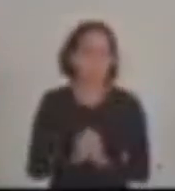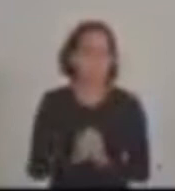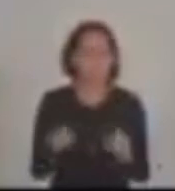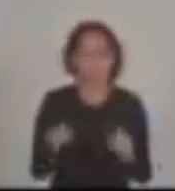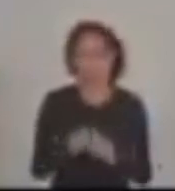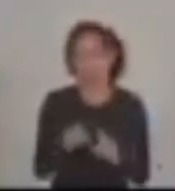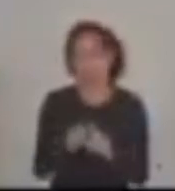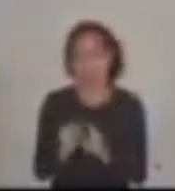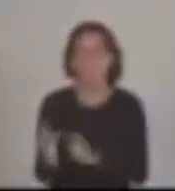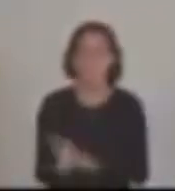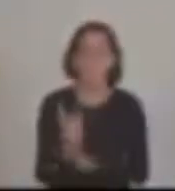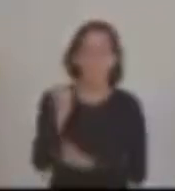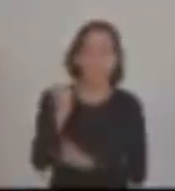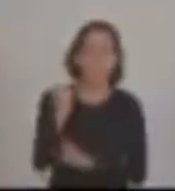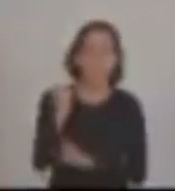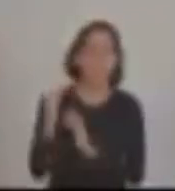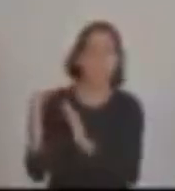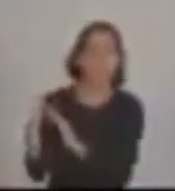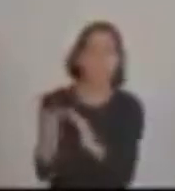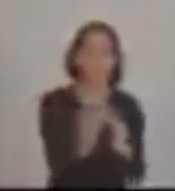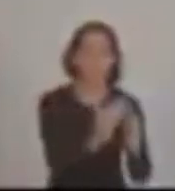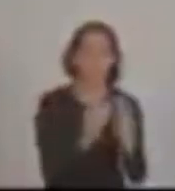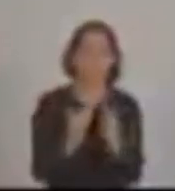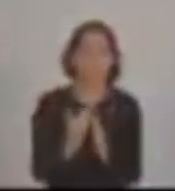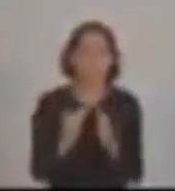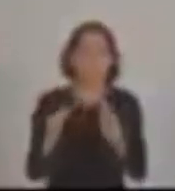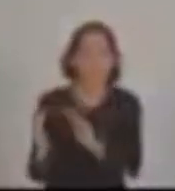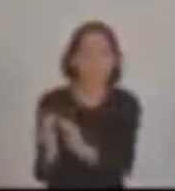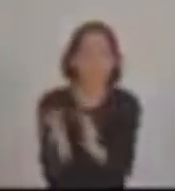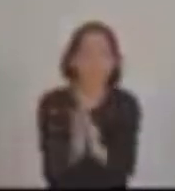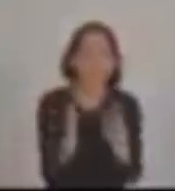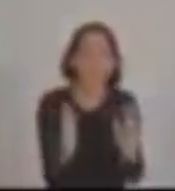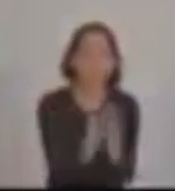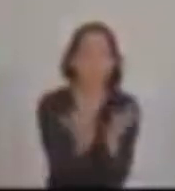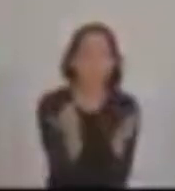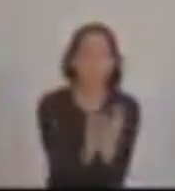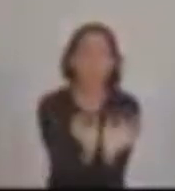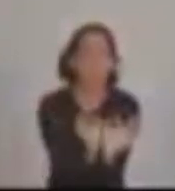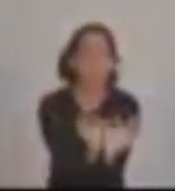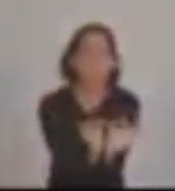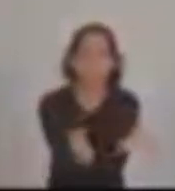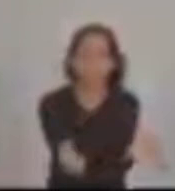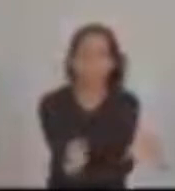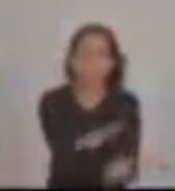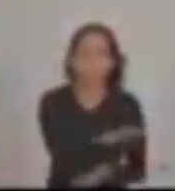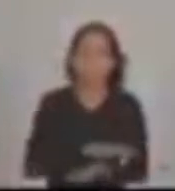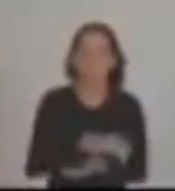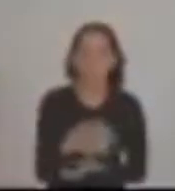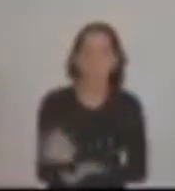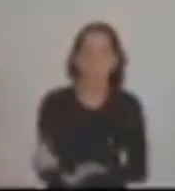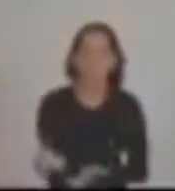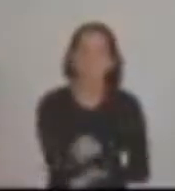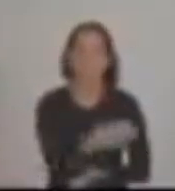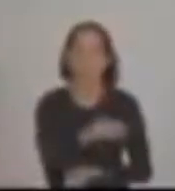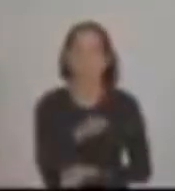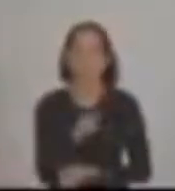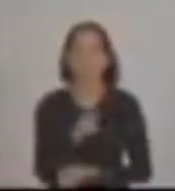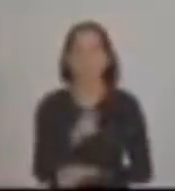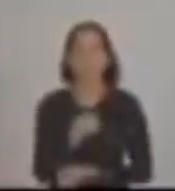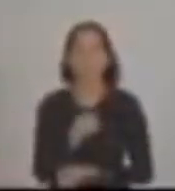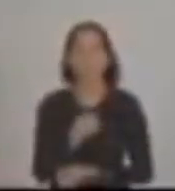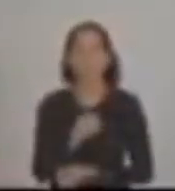da valorização do imóvel. Casas humildes, ali no Zumbi, na Nova Brasília, no mesmo